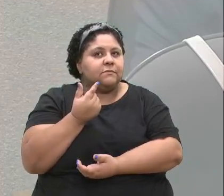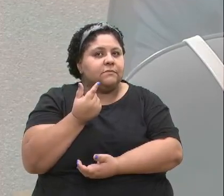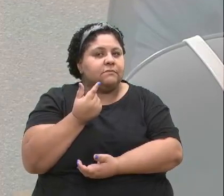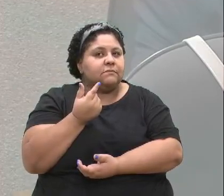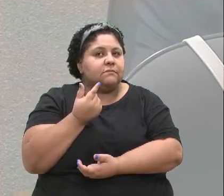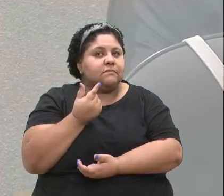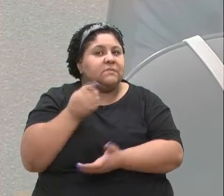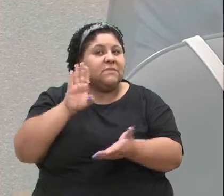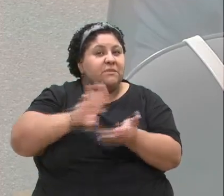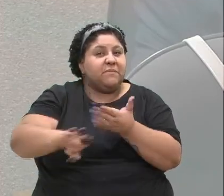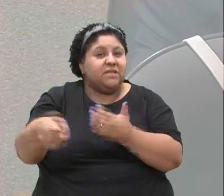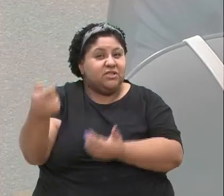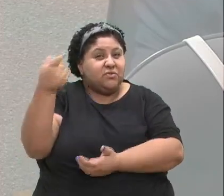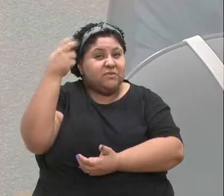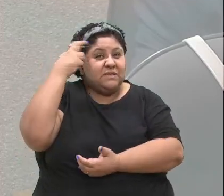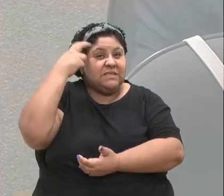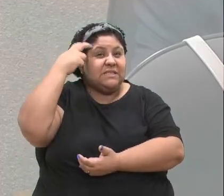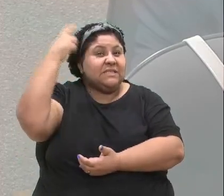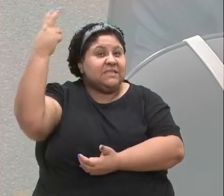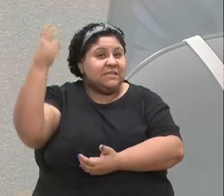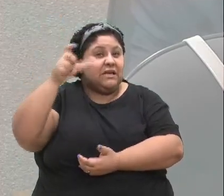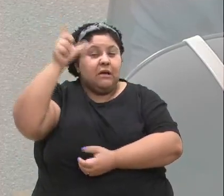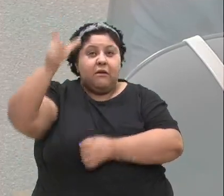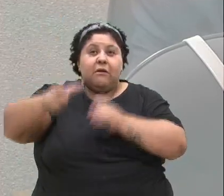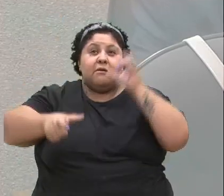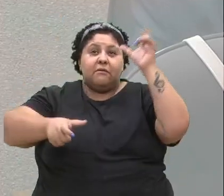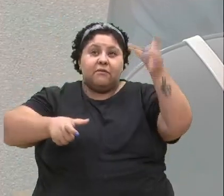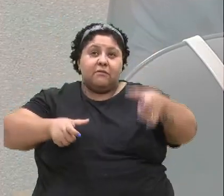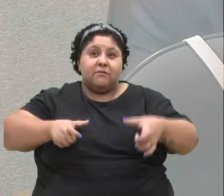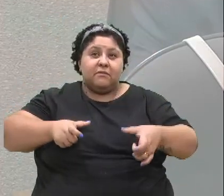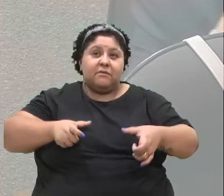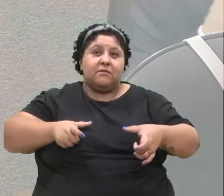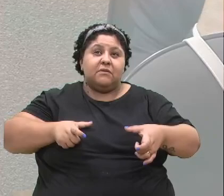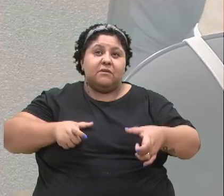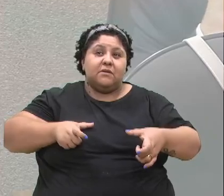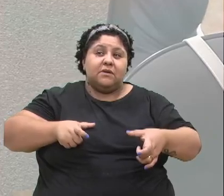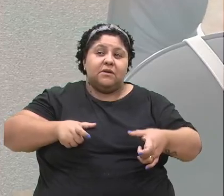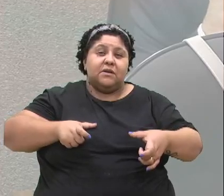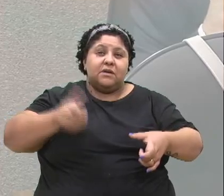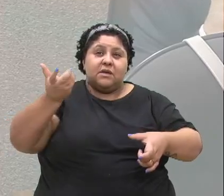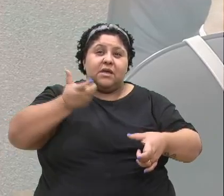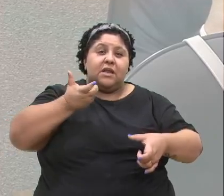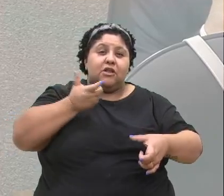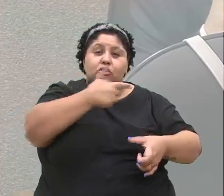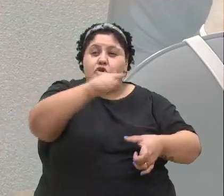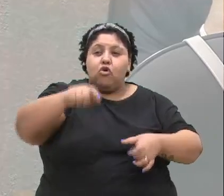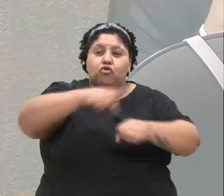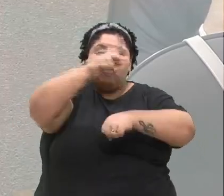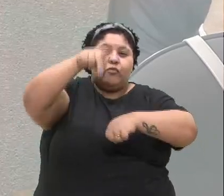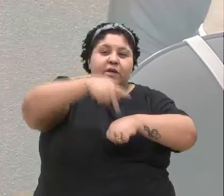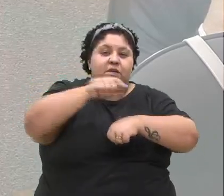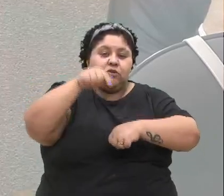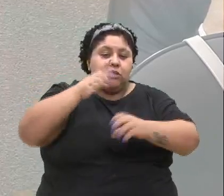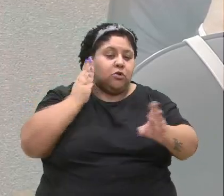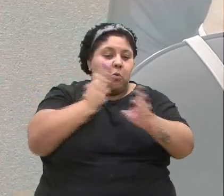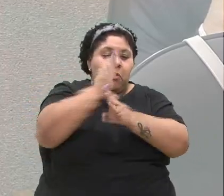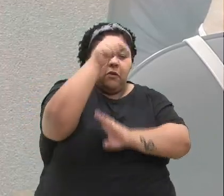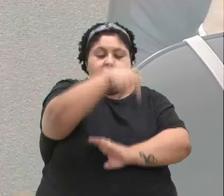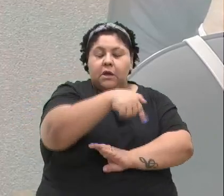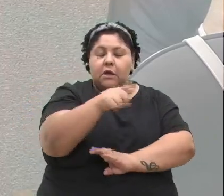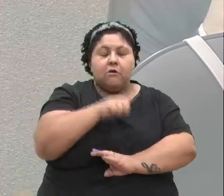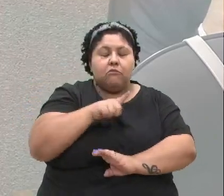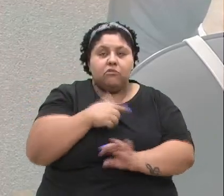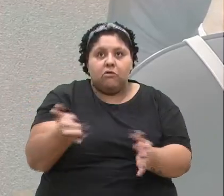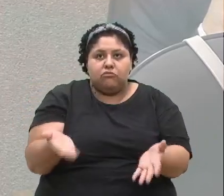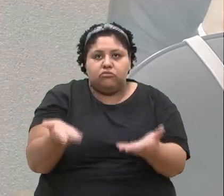assim, pessoas que estão buscando em outros países aquilo que não encontram aqui, porque acabam não tendo, né, um